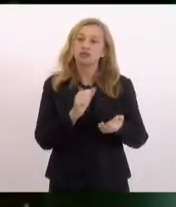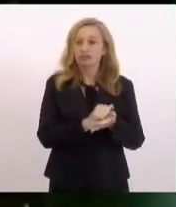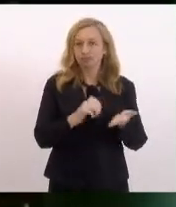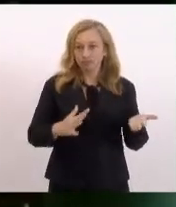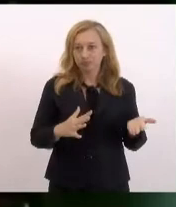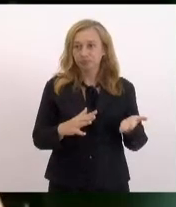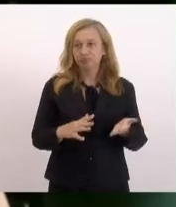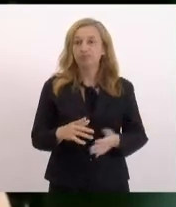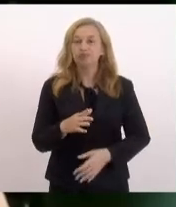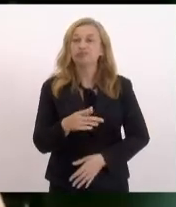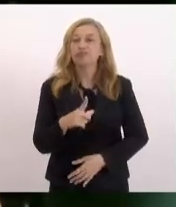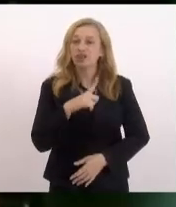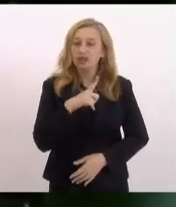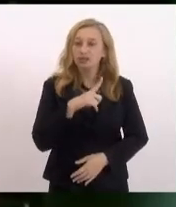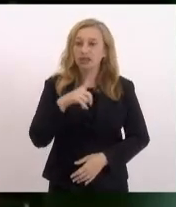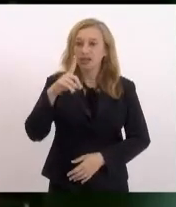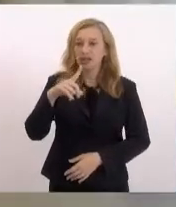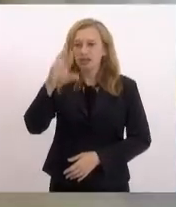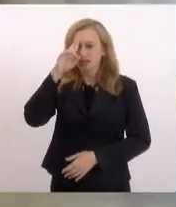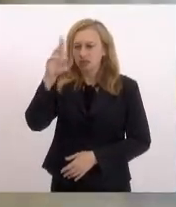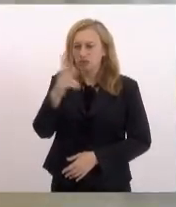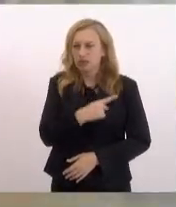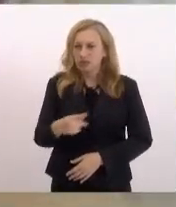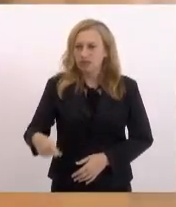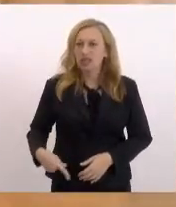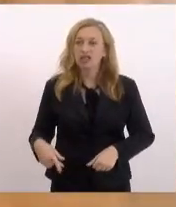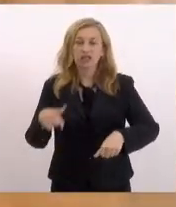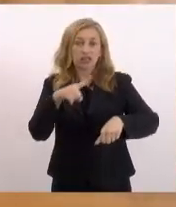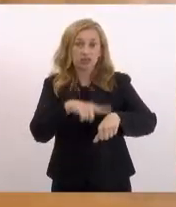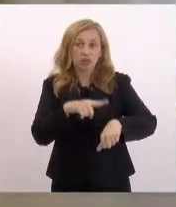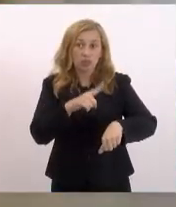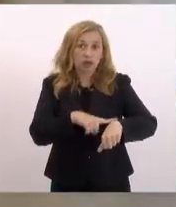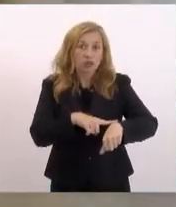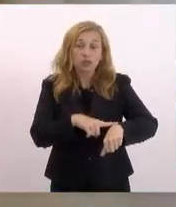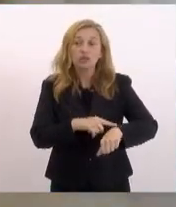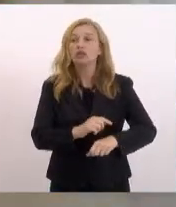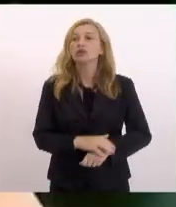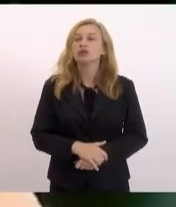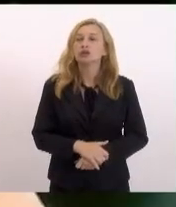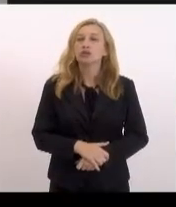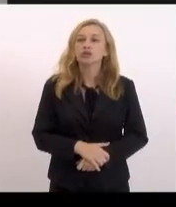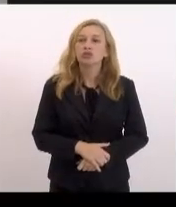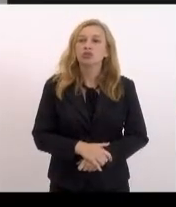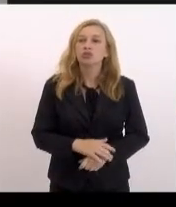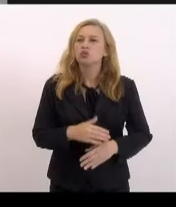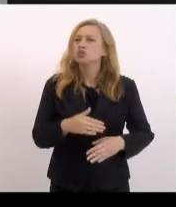atividades. Nós temos aí, senhor presidente, nesse momento, todo um